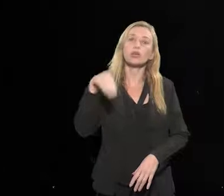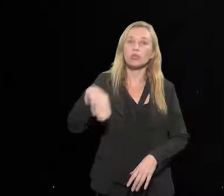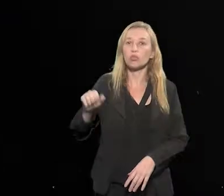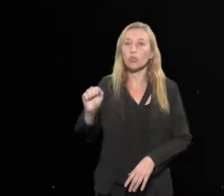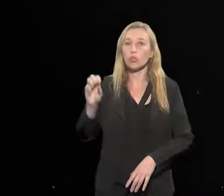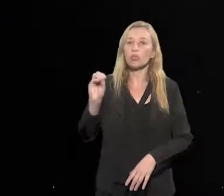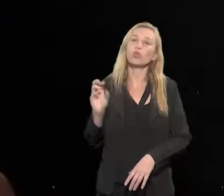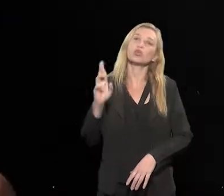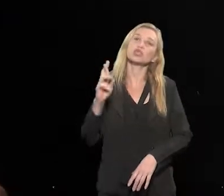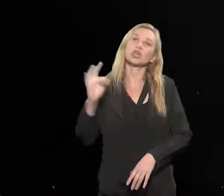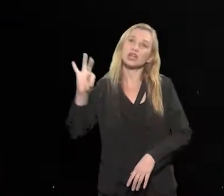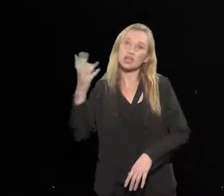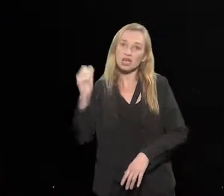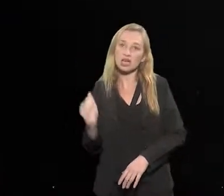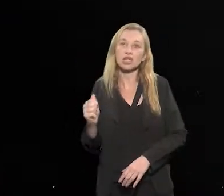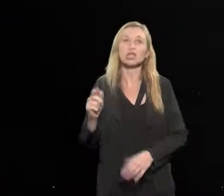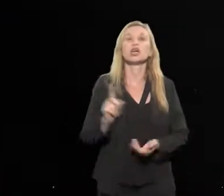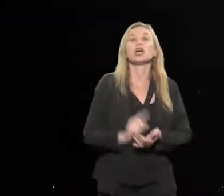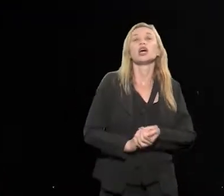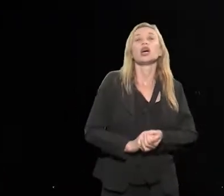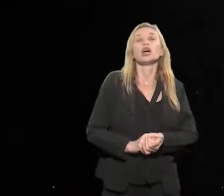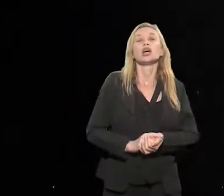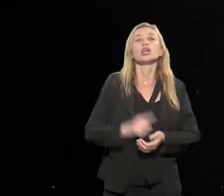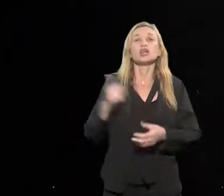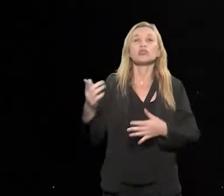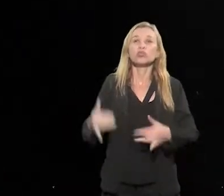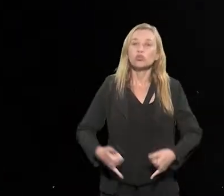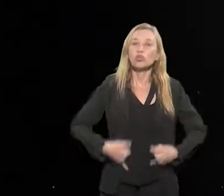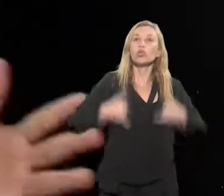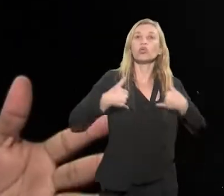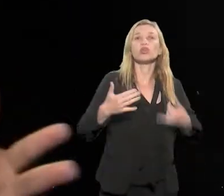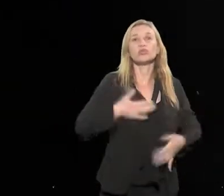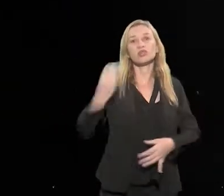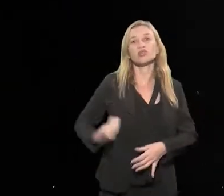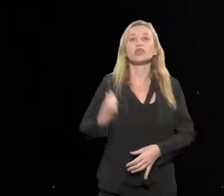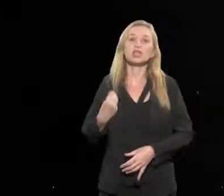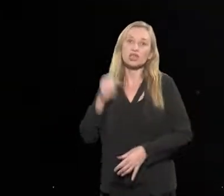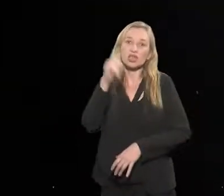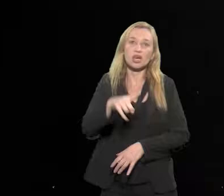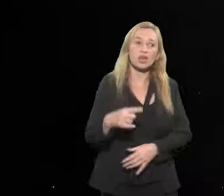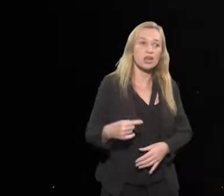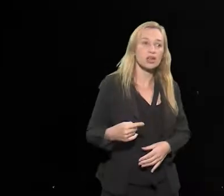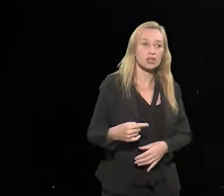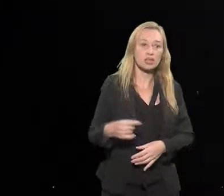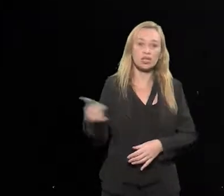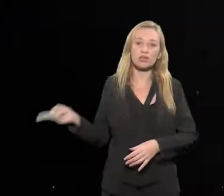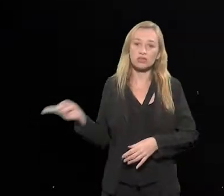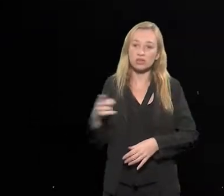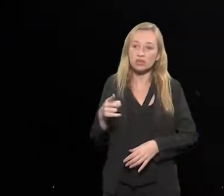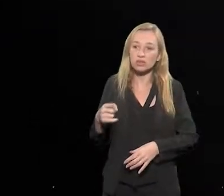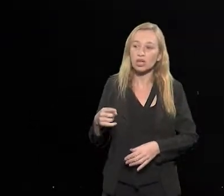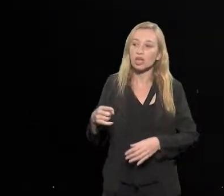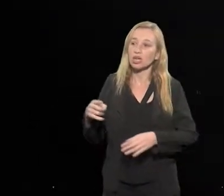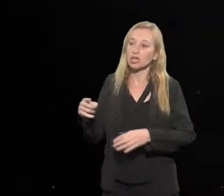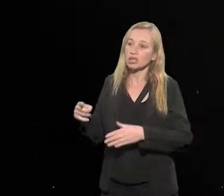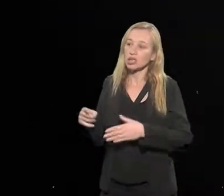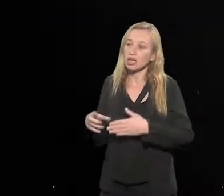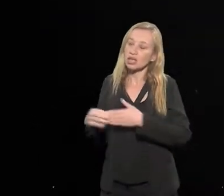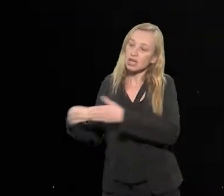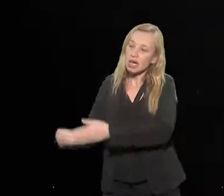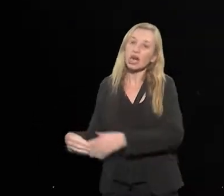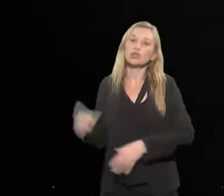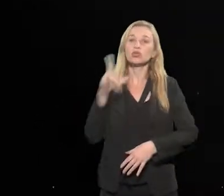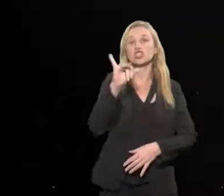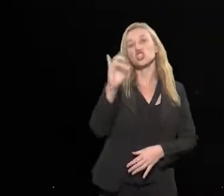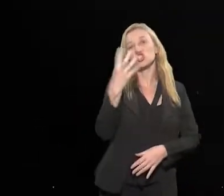época, eu acabei fazendo isso, né? Eu tenho esse orgulho, assim, na minha vida, que é ter trago o Cidinho e Doca, ter